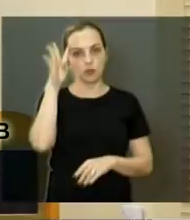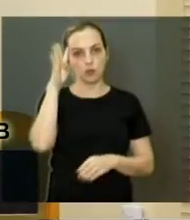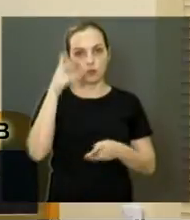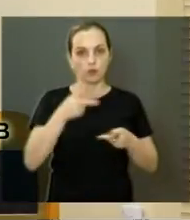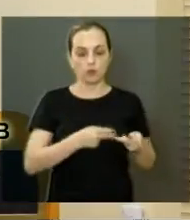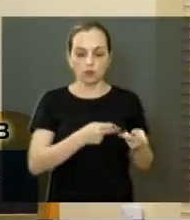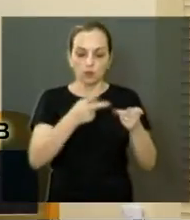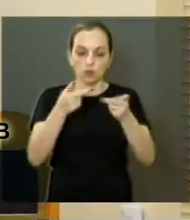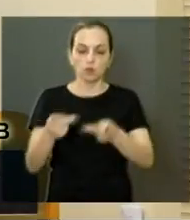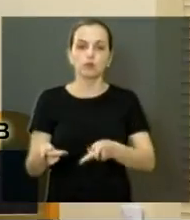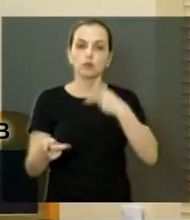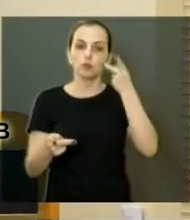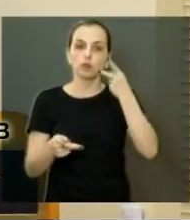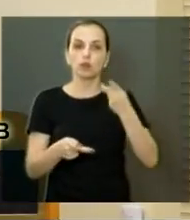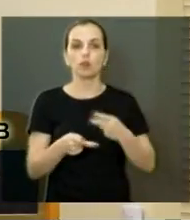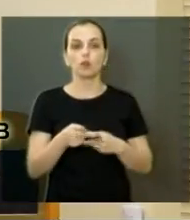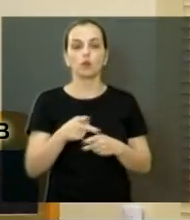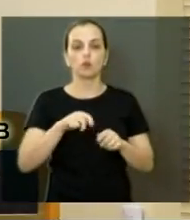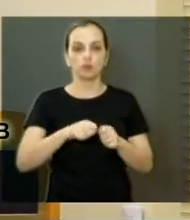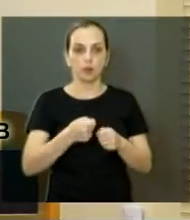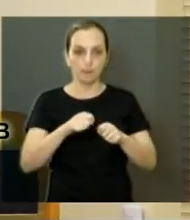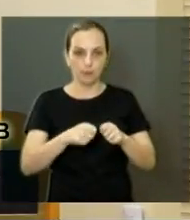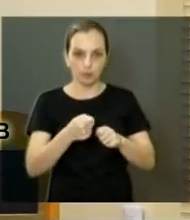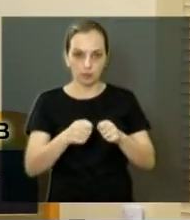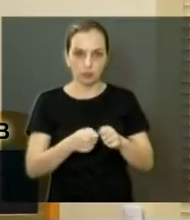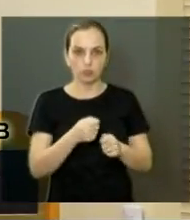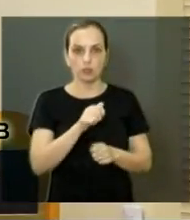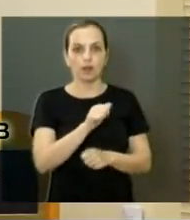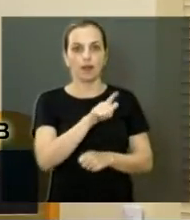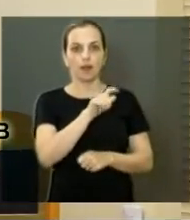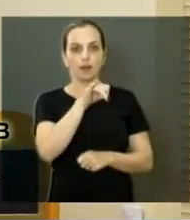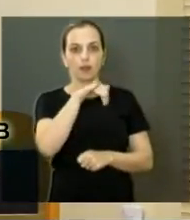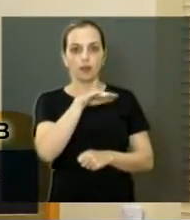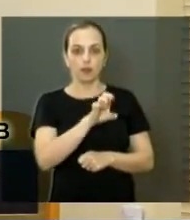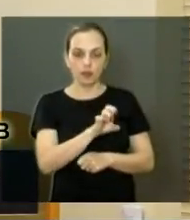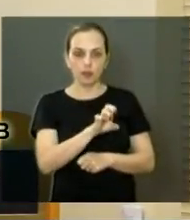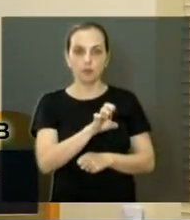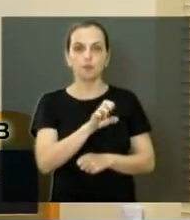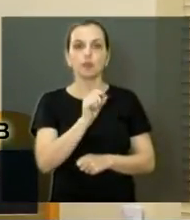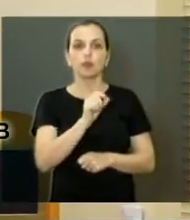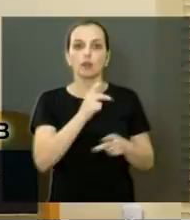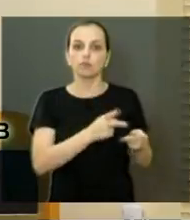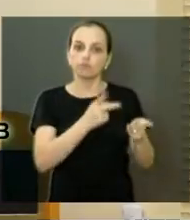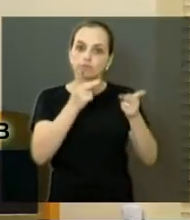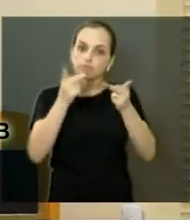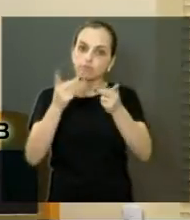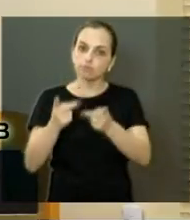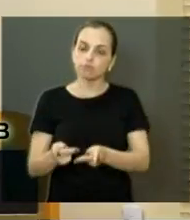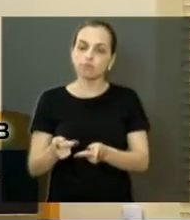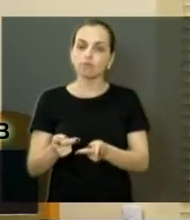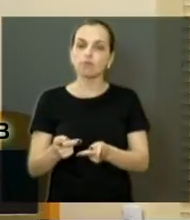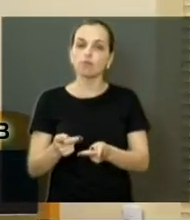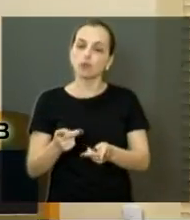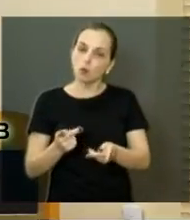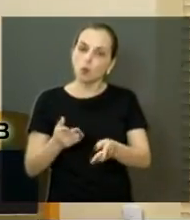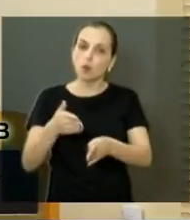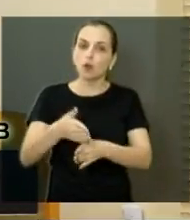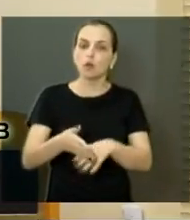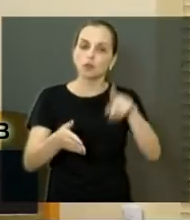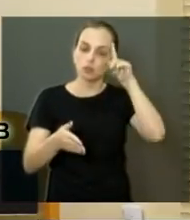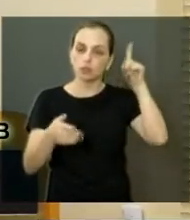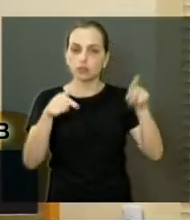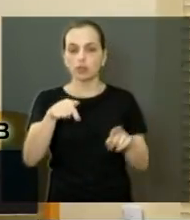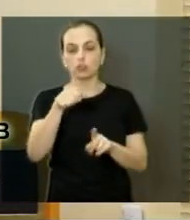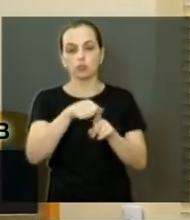a visita da vereadora de Ibitinga, Aline Sartori, e ela fez um convite para que a gente comparecesse no dia 7 de